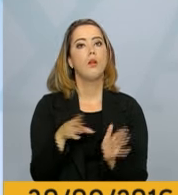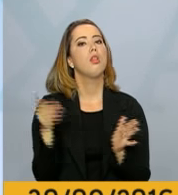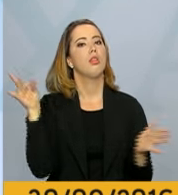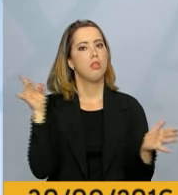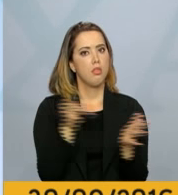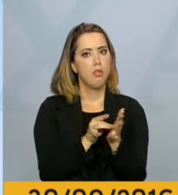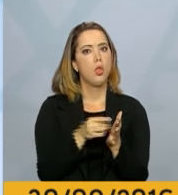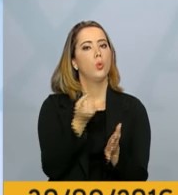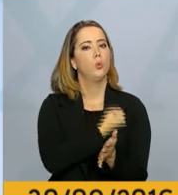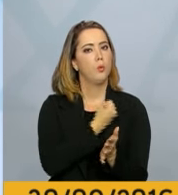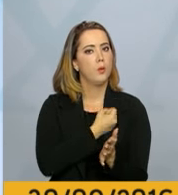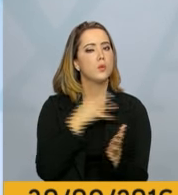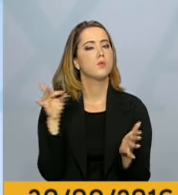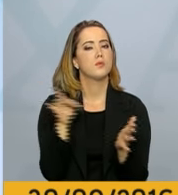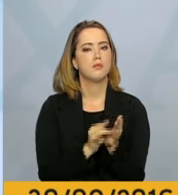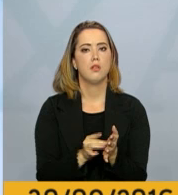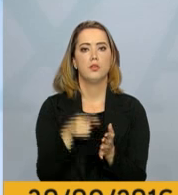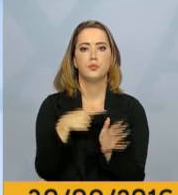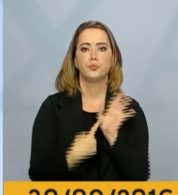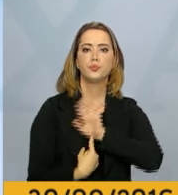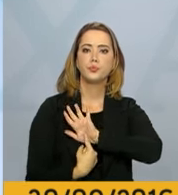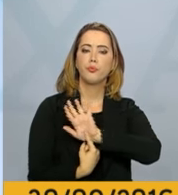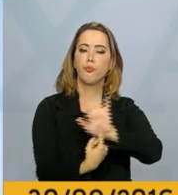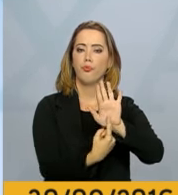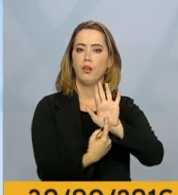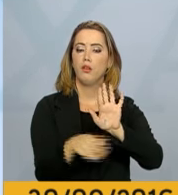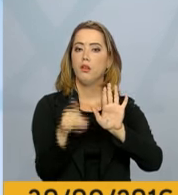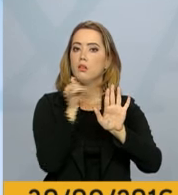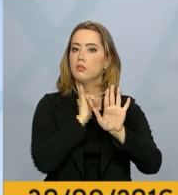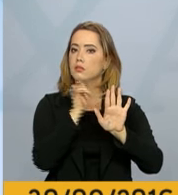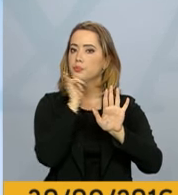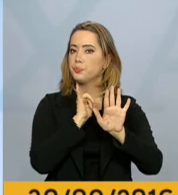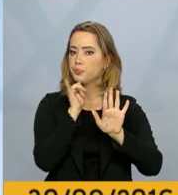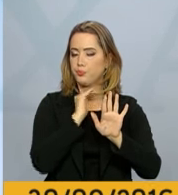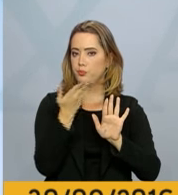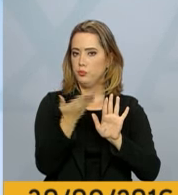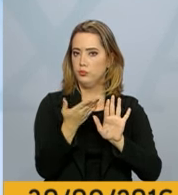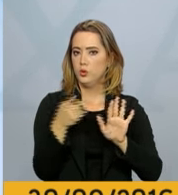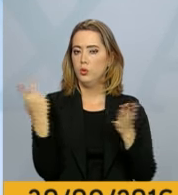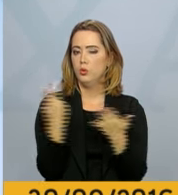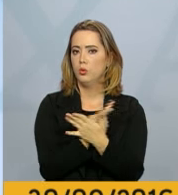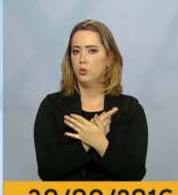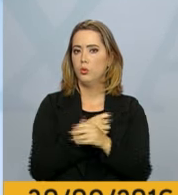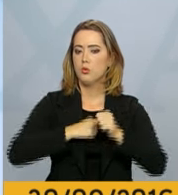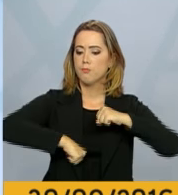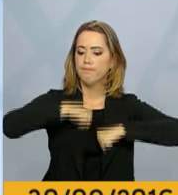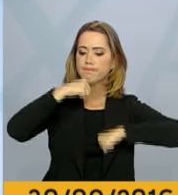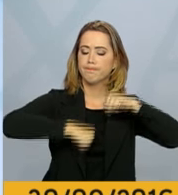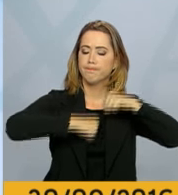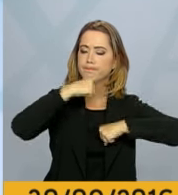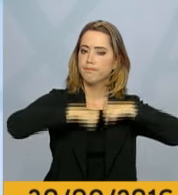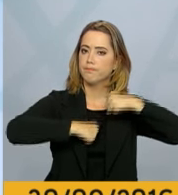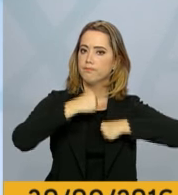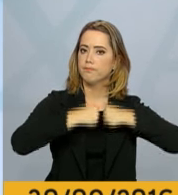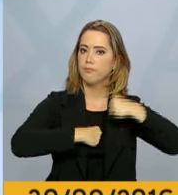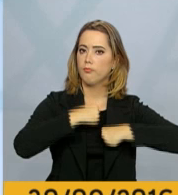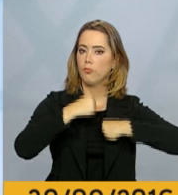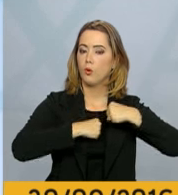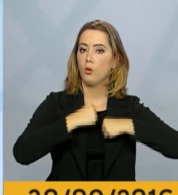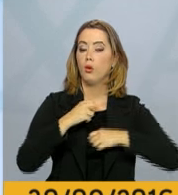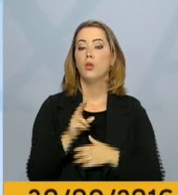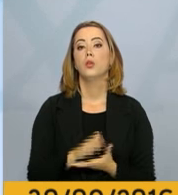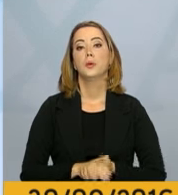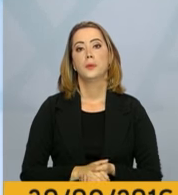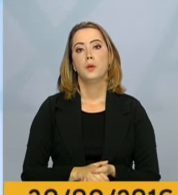concretíssimos. Vejam, por exemplo, o que aconteceu na indústria. A utilização